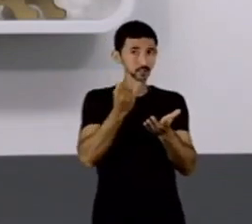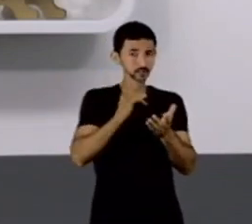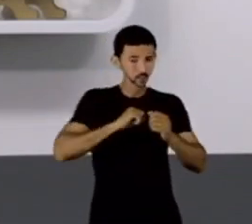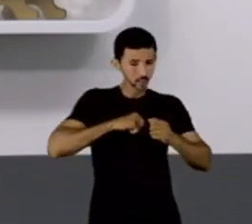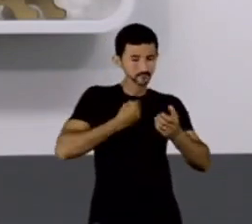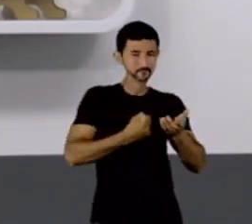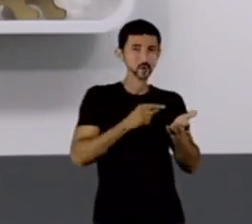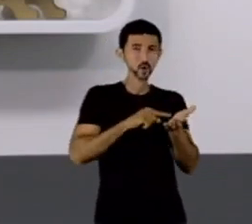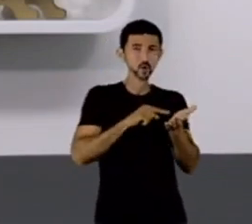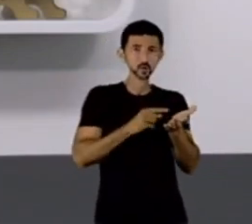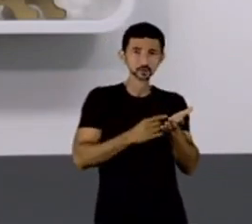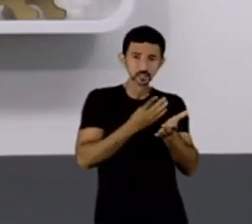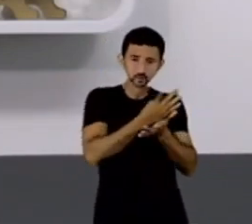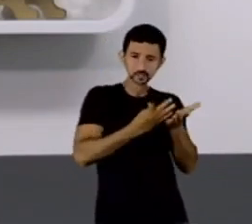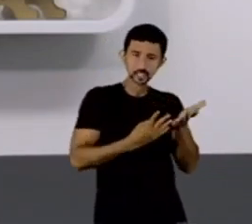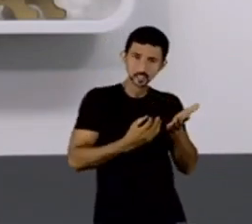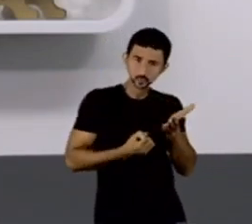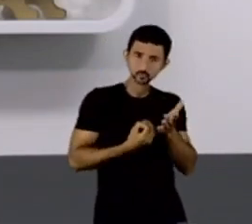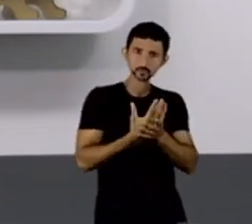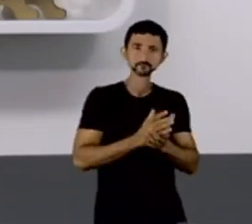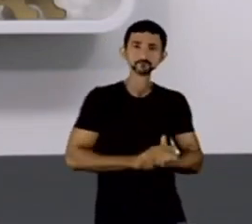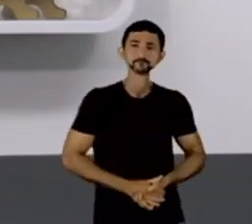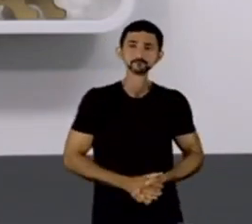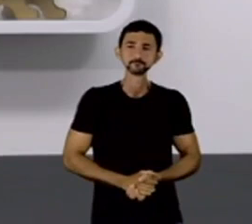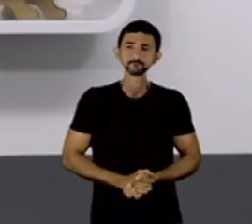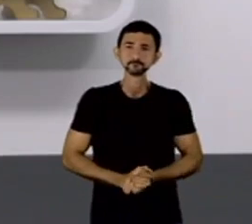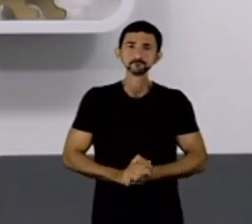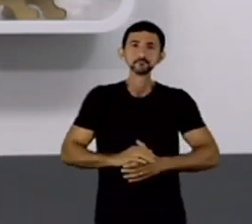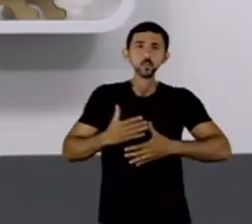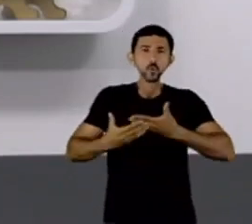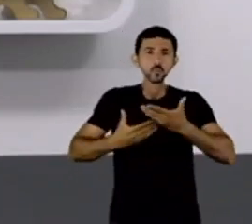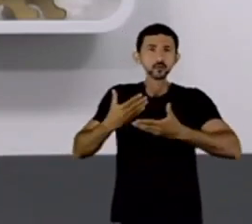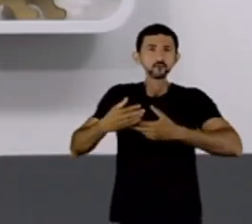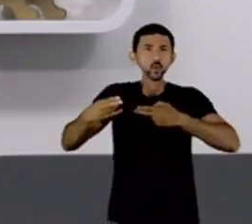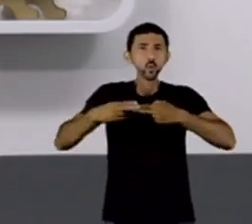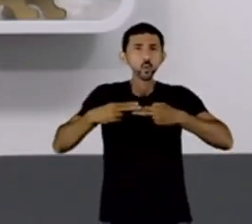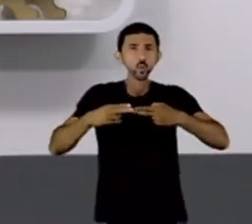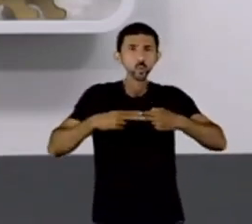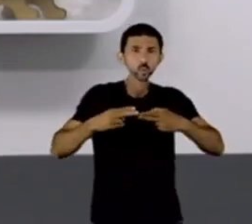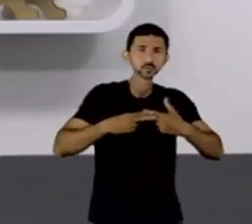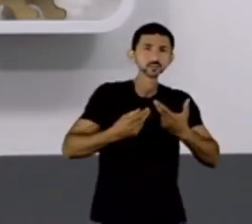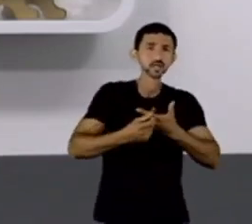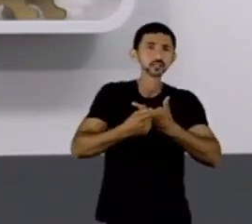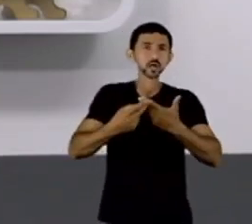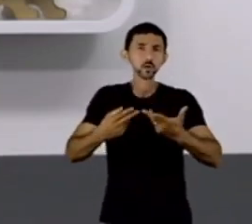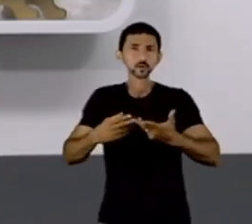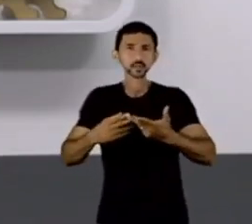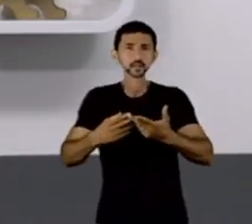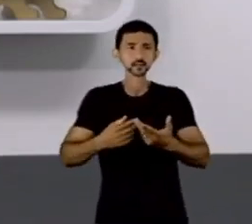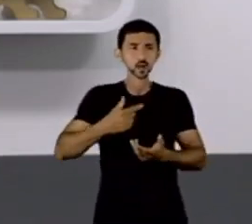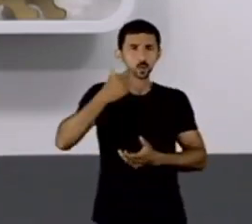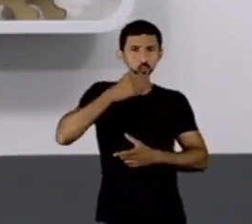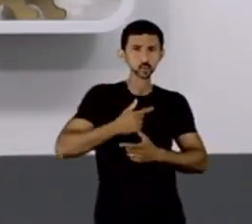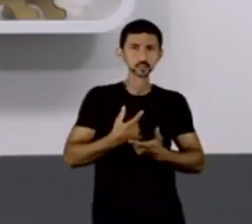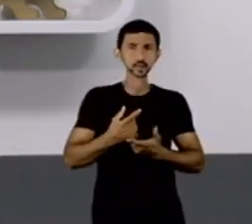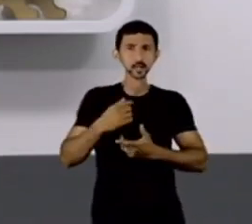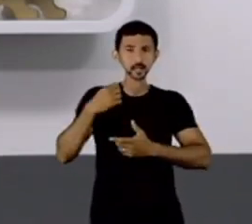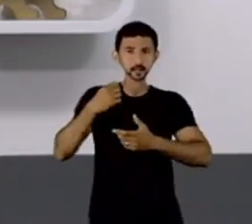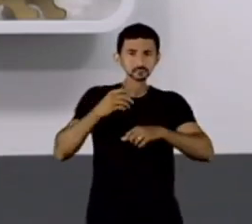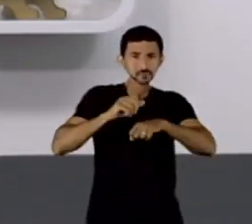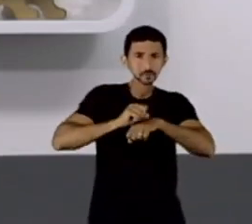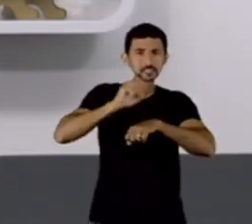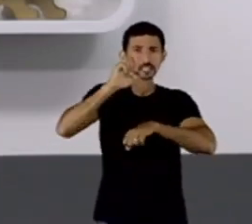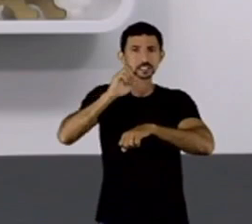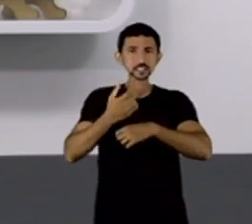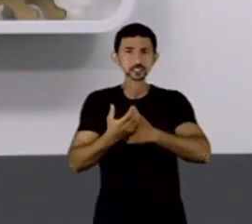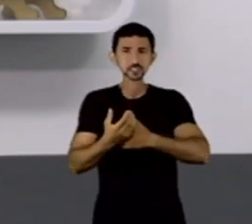dá força para aquilo que eu preciso fazer. E quando eu me utilizo de alguém que é autoridade no assunto que eu